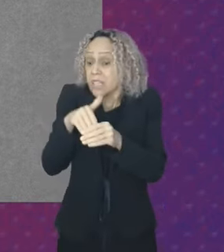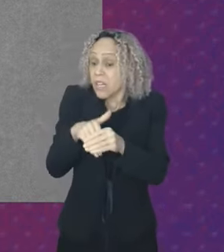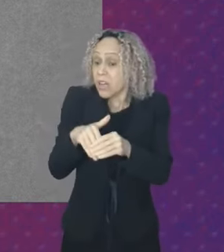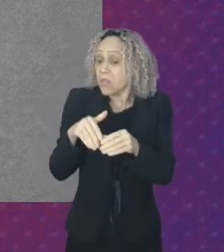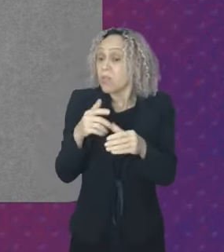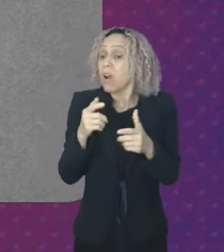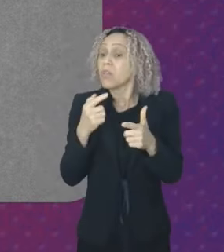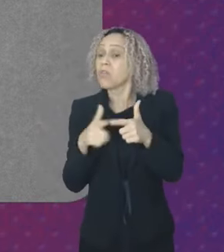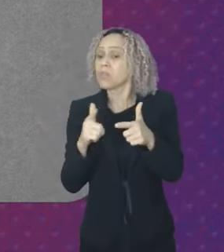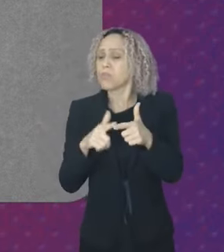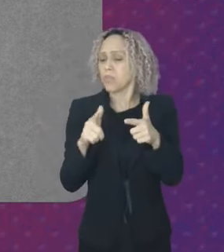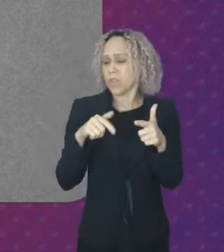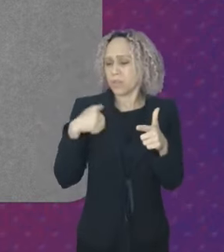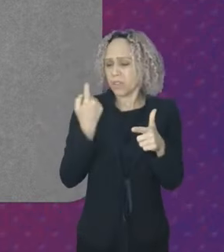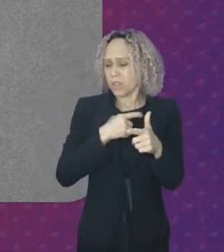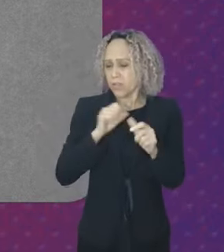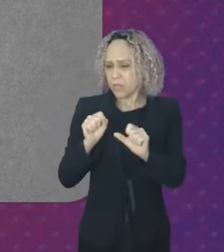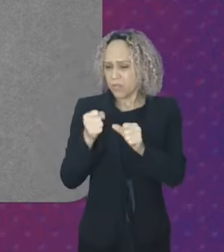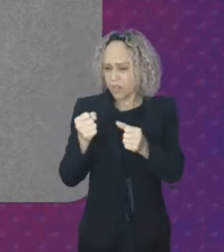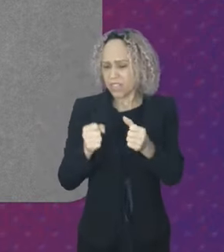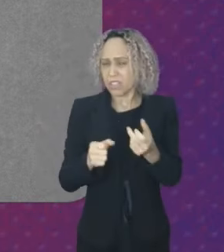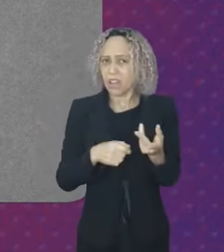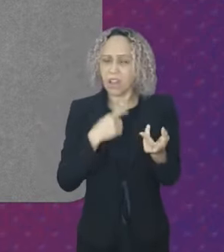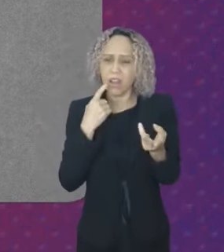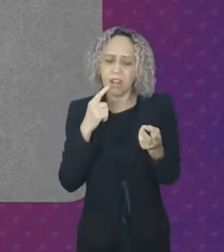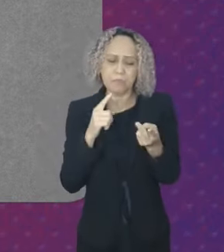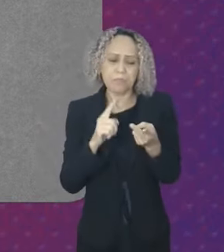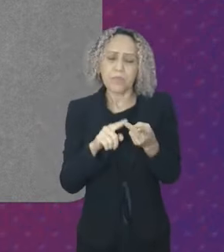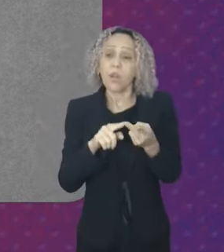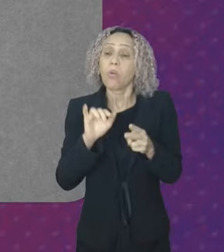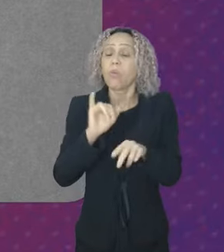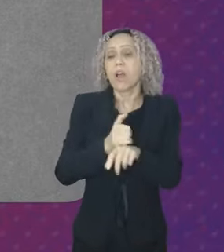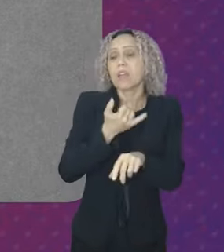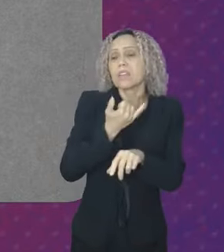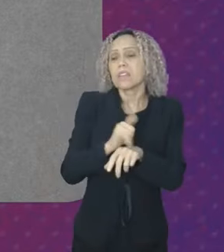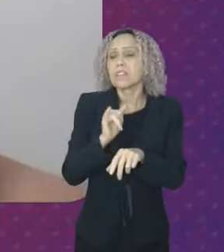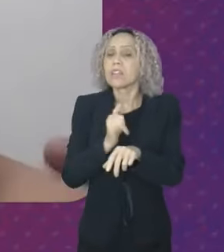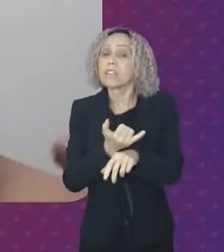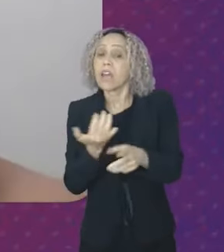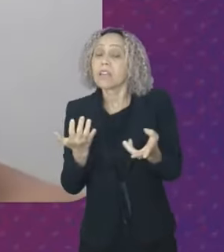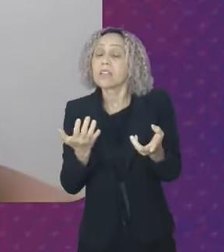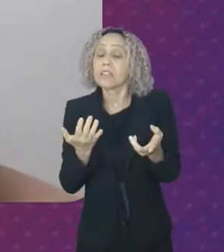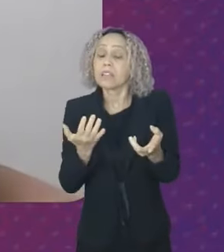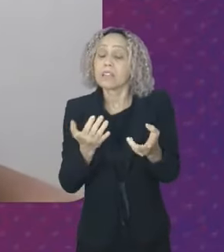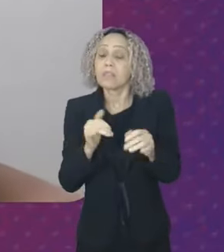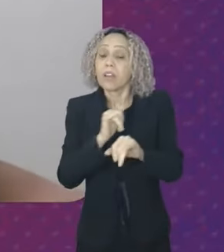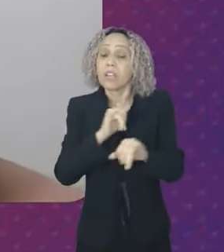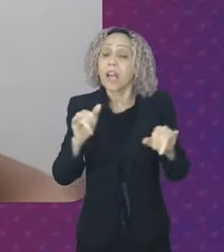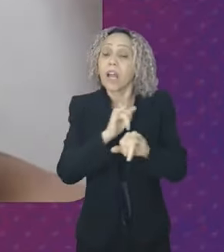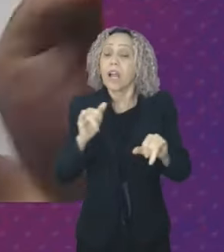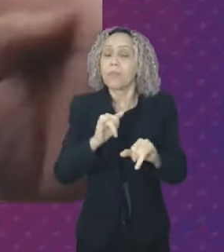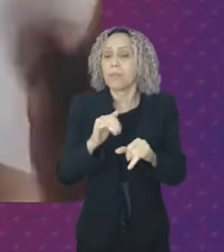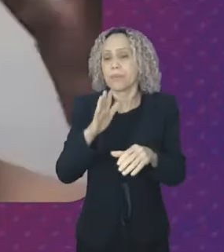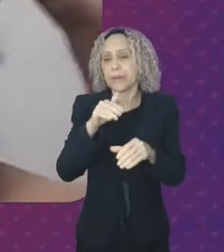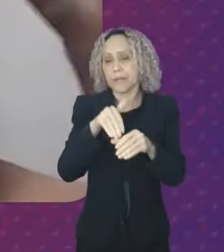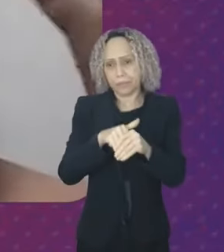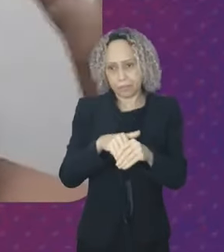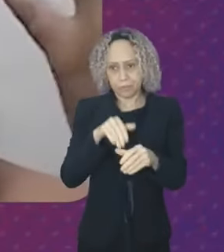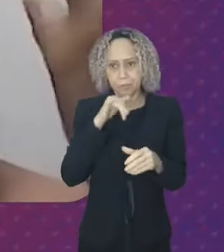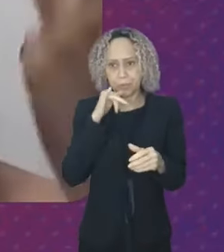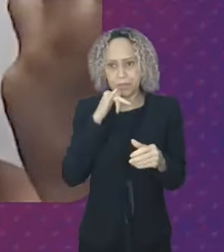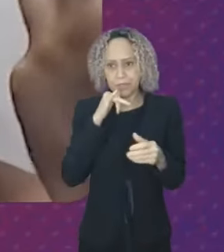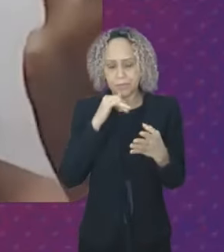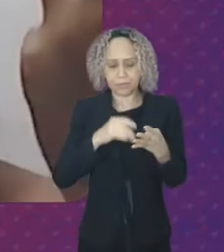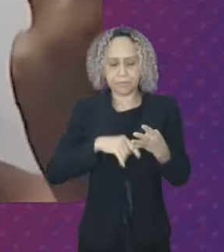definem também quais são as estratégias que vocês vão definir nesse processo de campanha. Como, por exemplo, existem